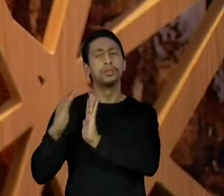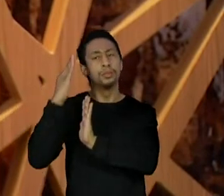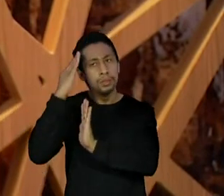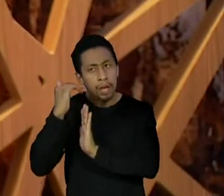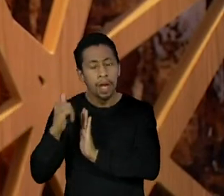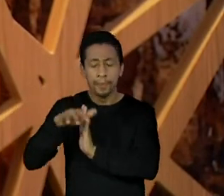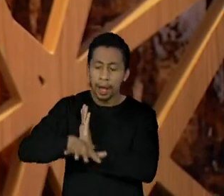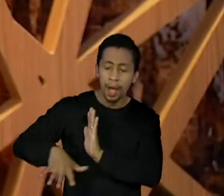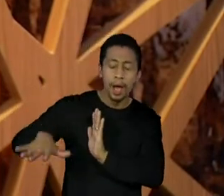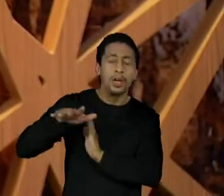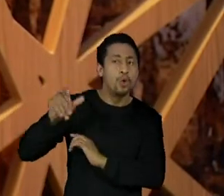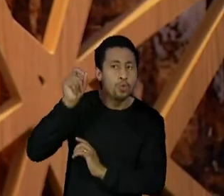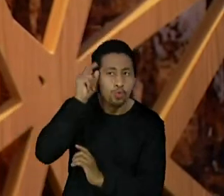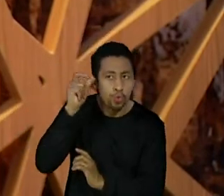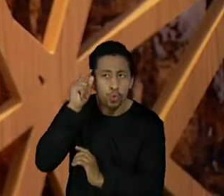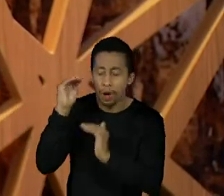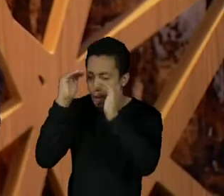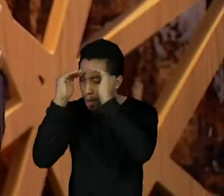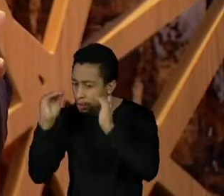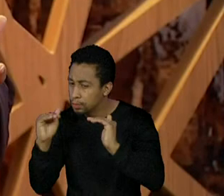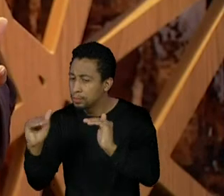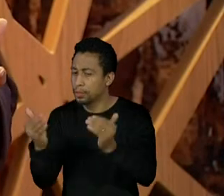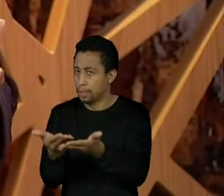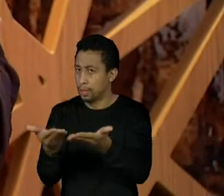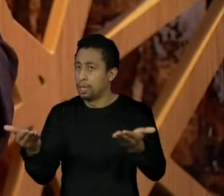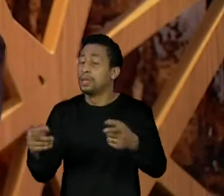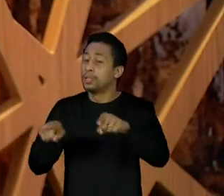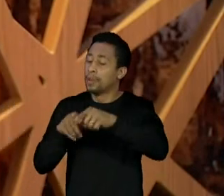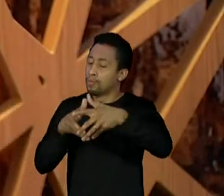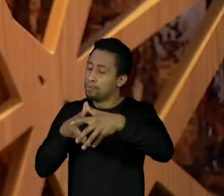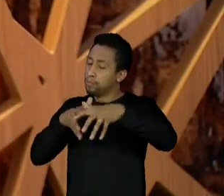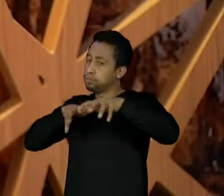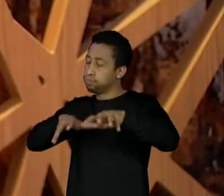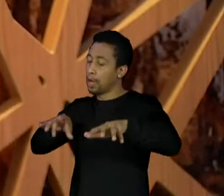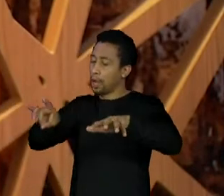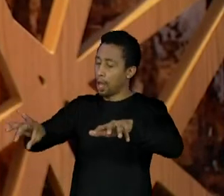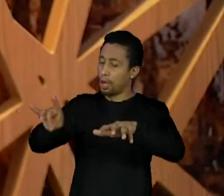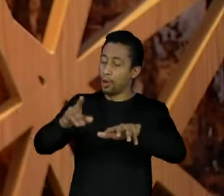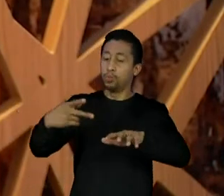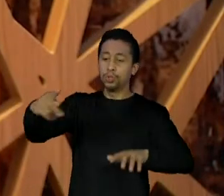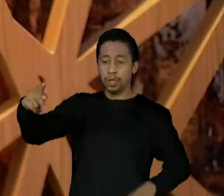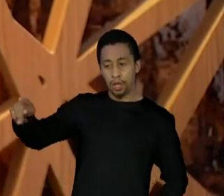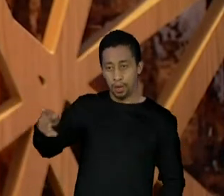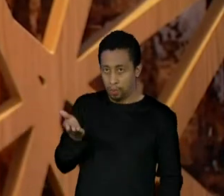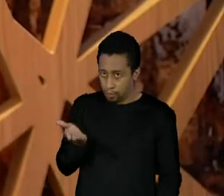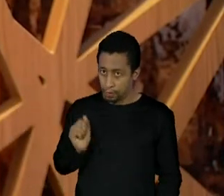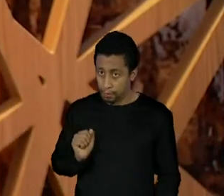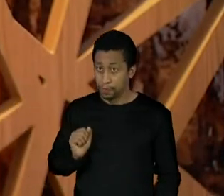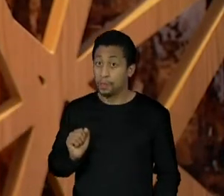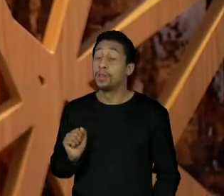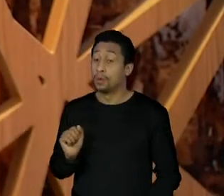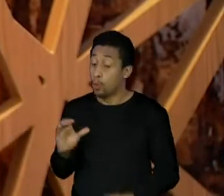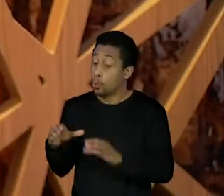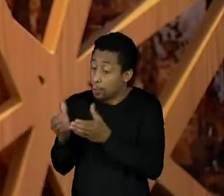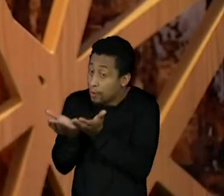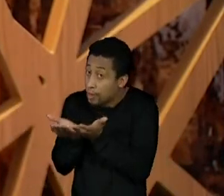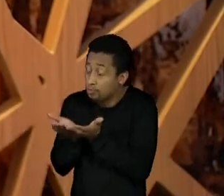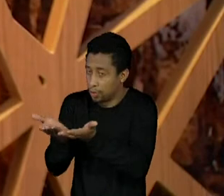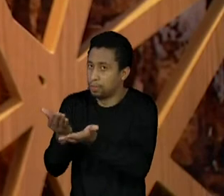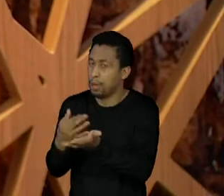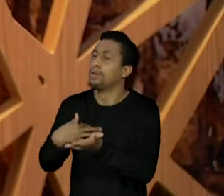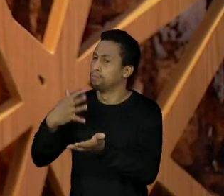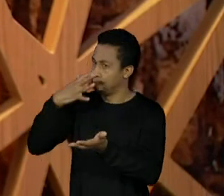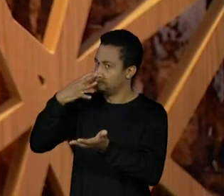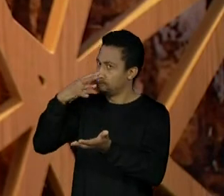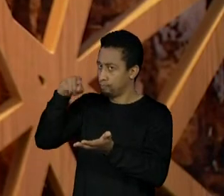jogo no mundo cultural e na disputa de espaço e de narrativas. Há um setor evangélico honesto que eu admiro, o